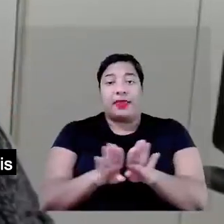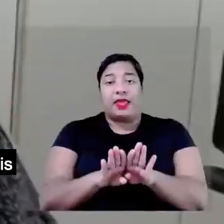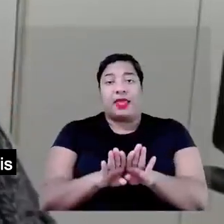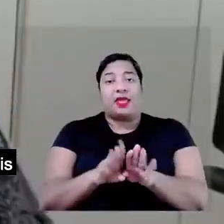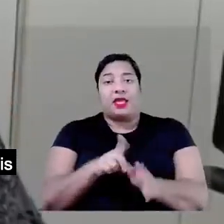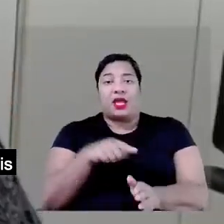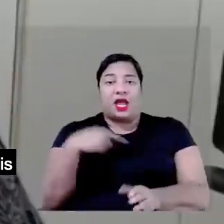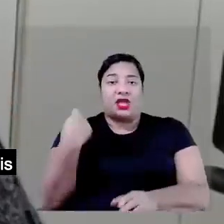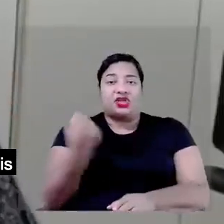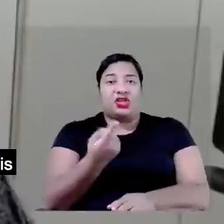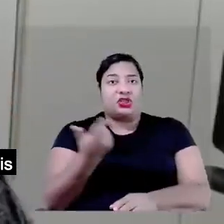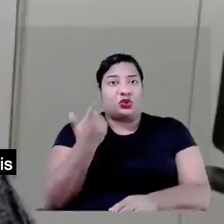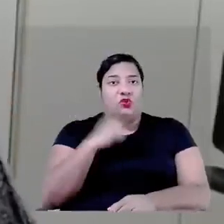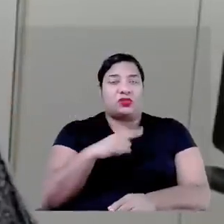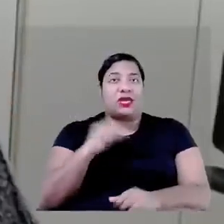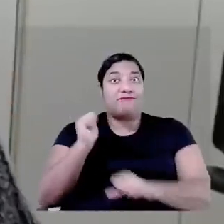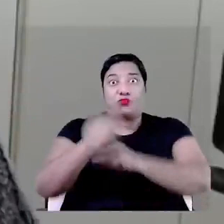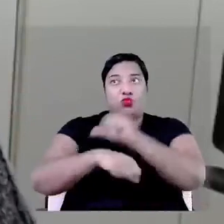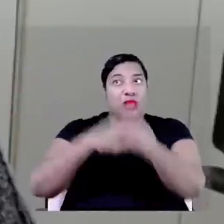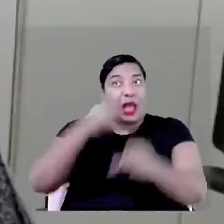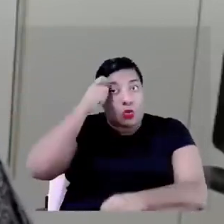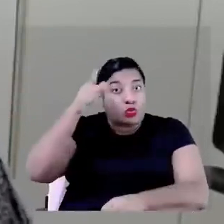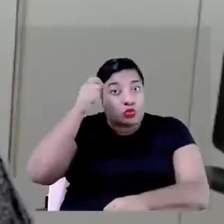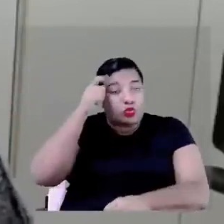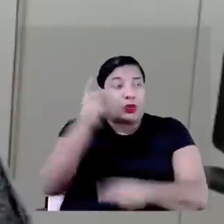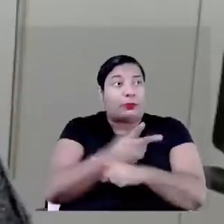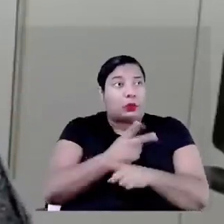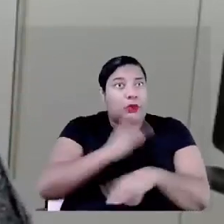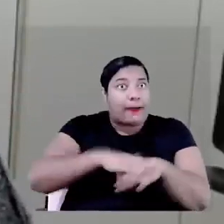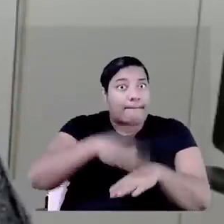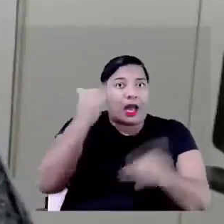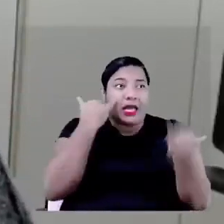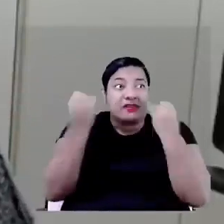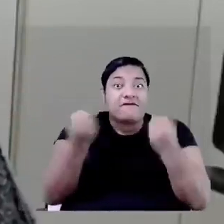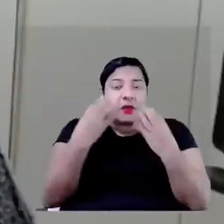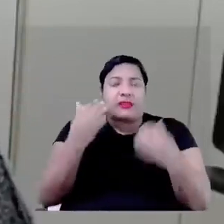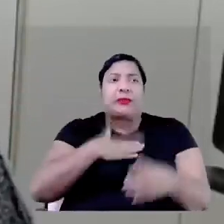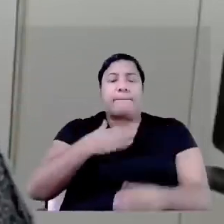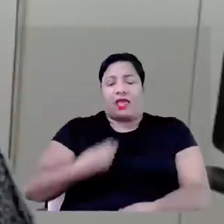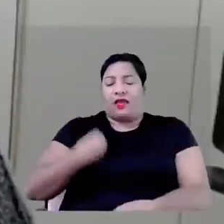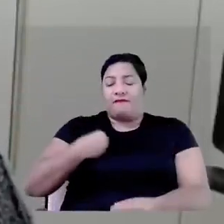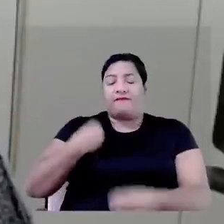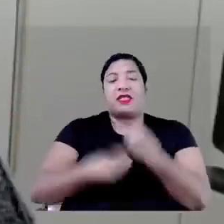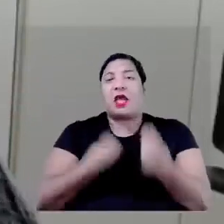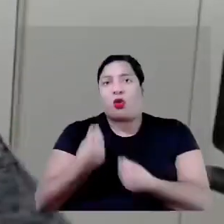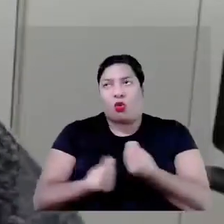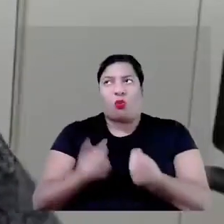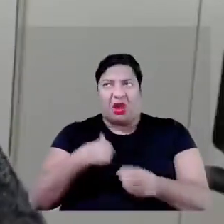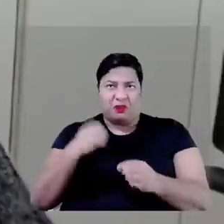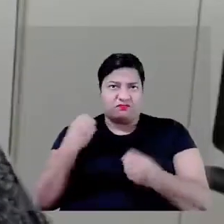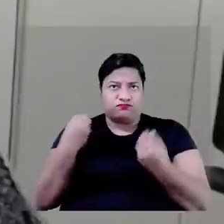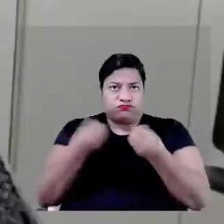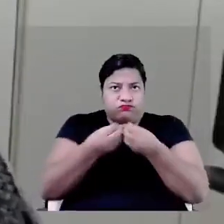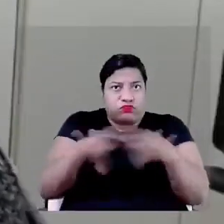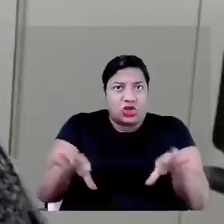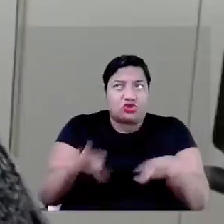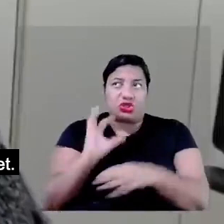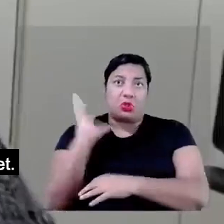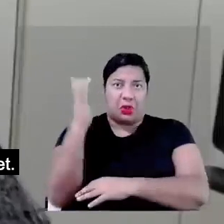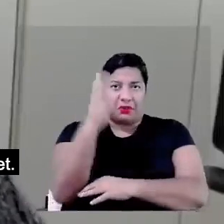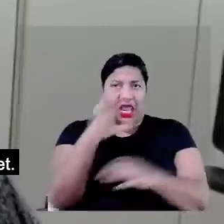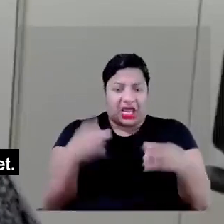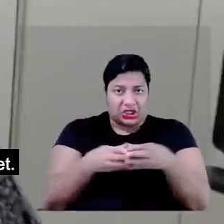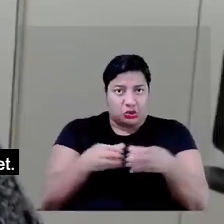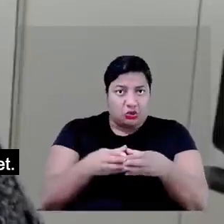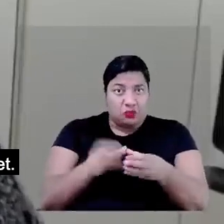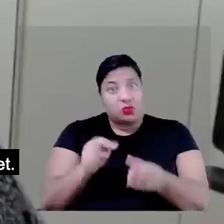se aculturar, né, e buscar cada vez mais informações para saber o quanto o nosso modo de vida impacta no coletivo.